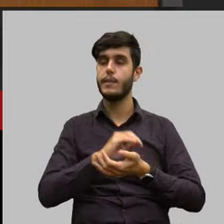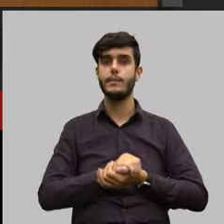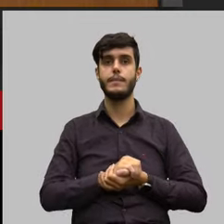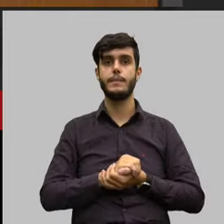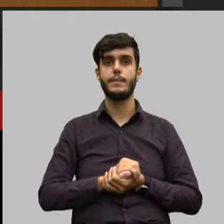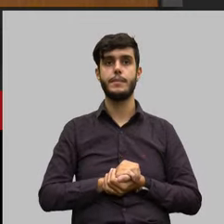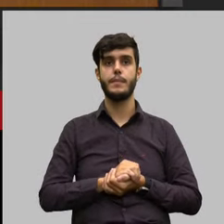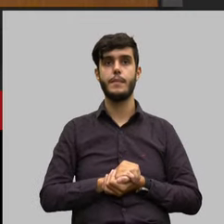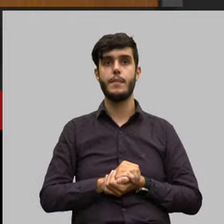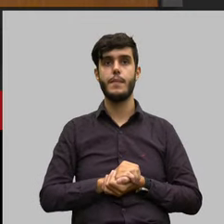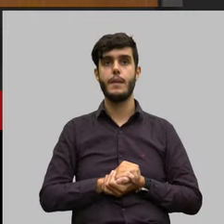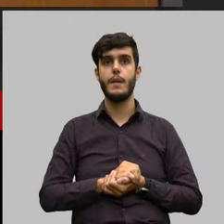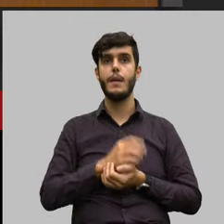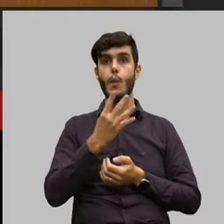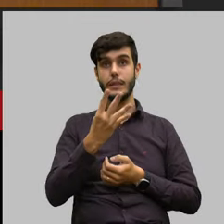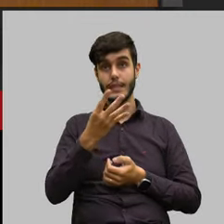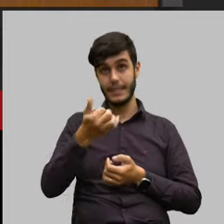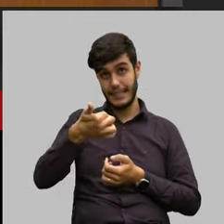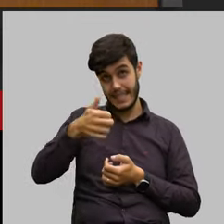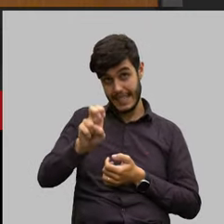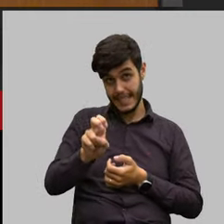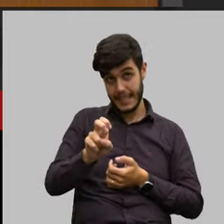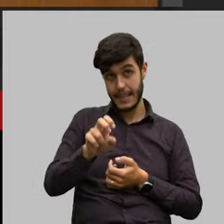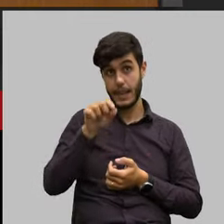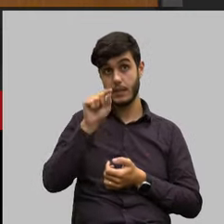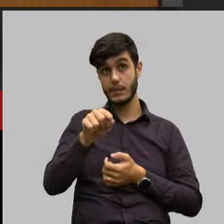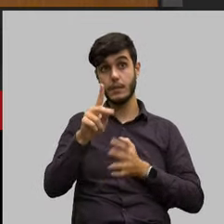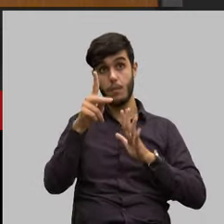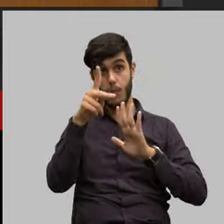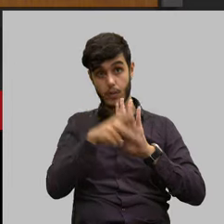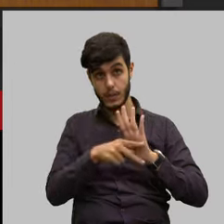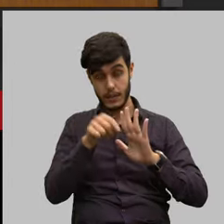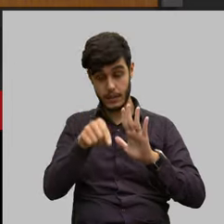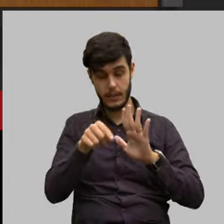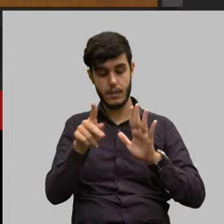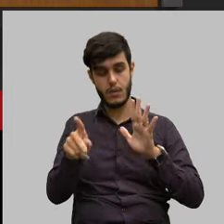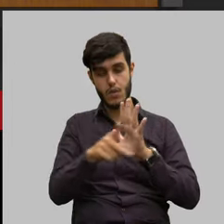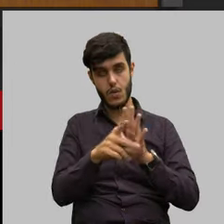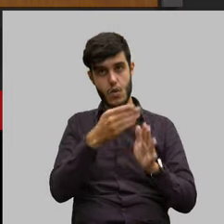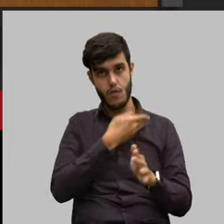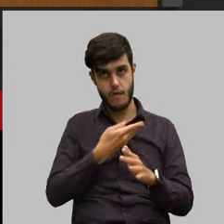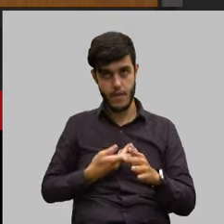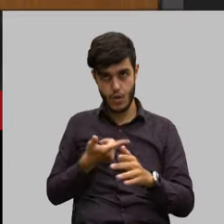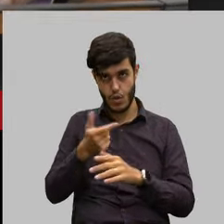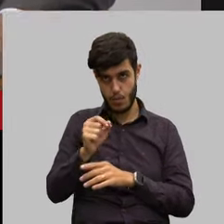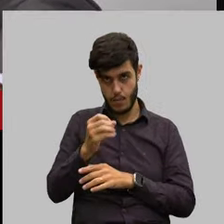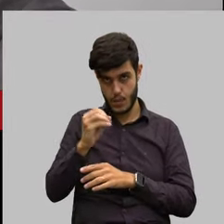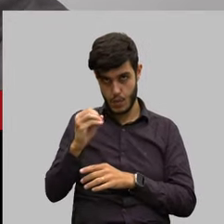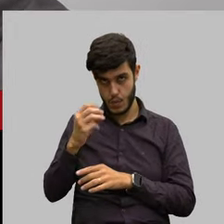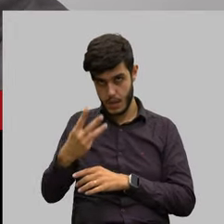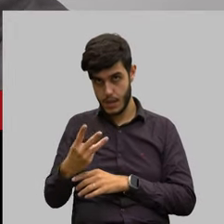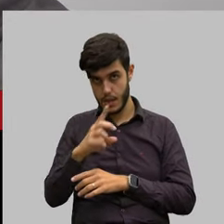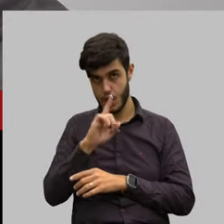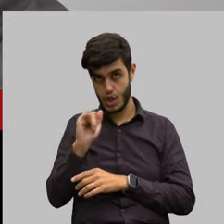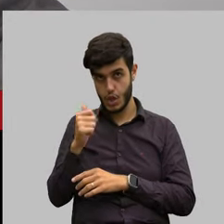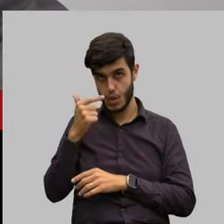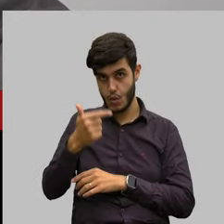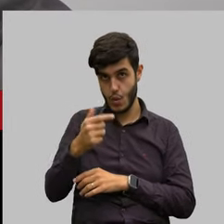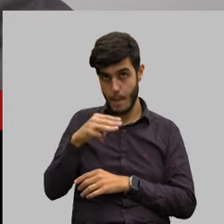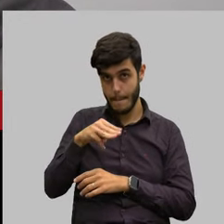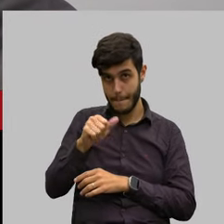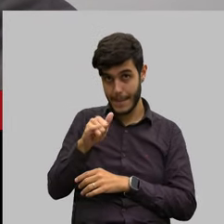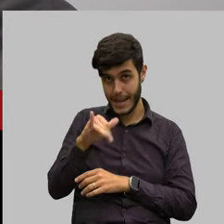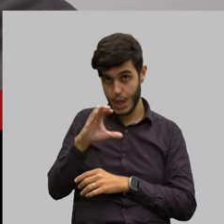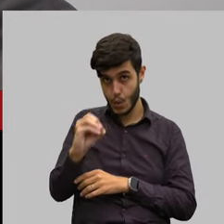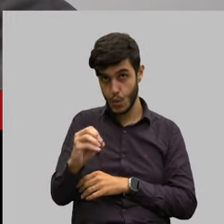mesa 415 quando esse projeto foi sancionado pelo governo em 2003 no dia 2 de Maio